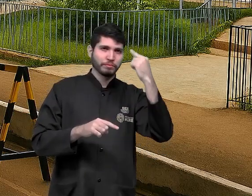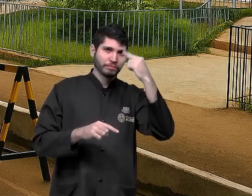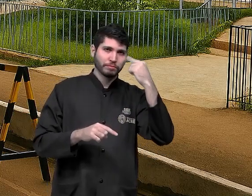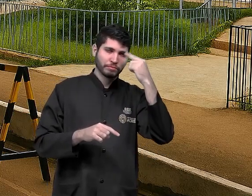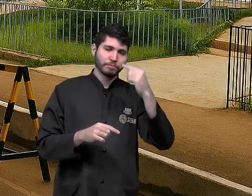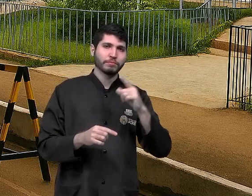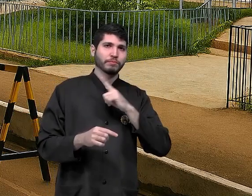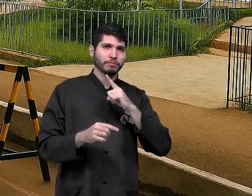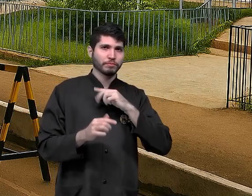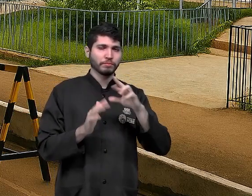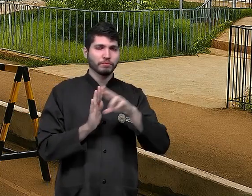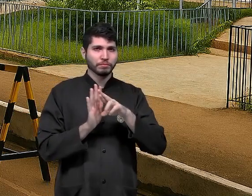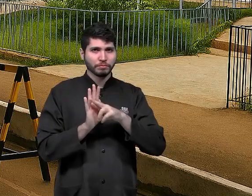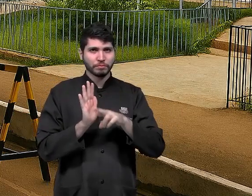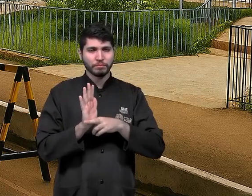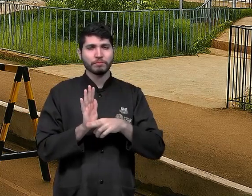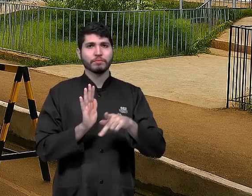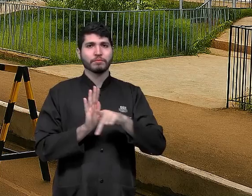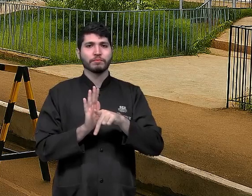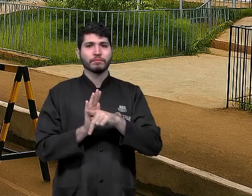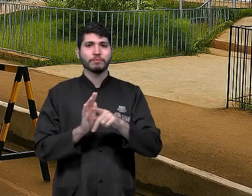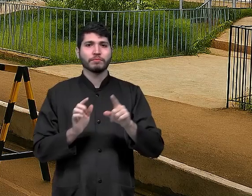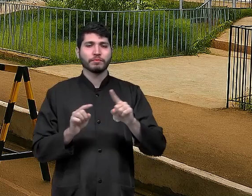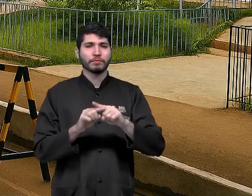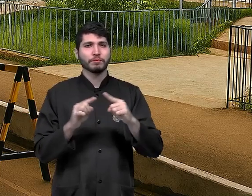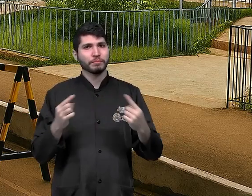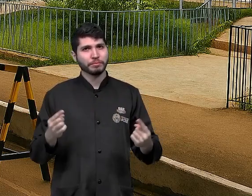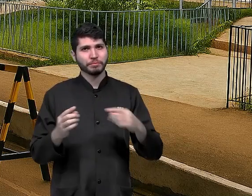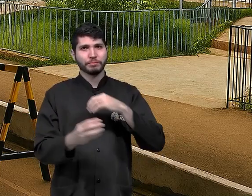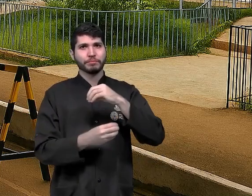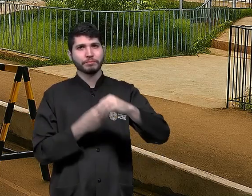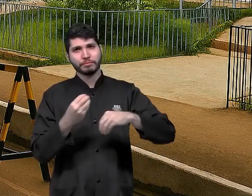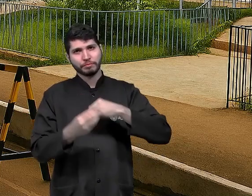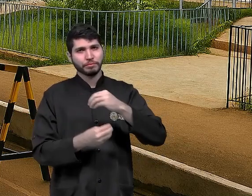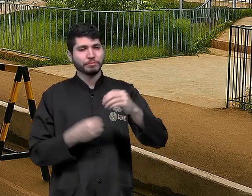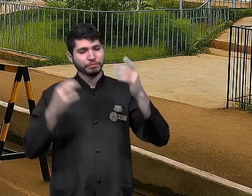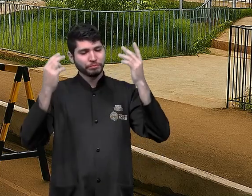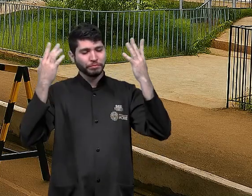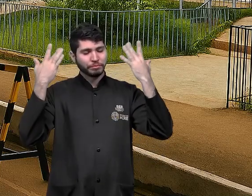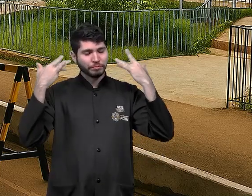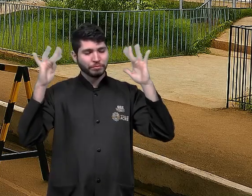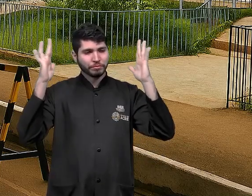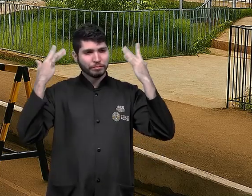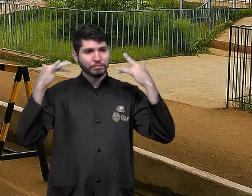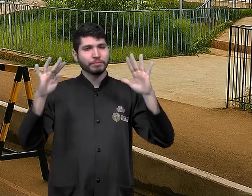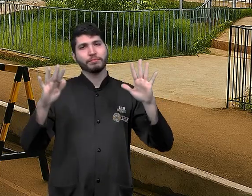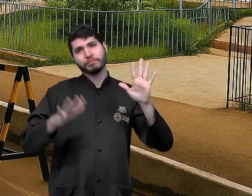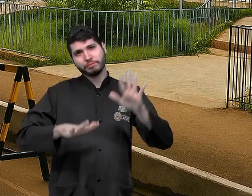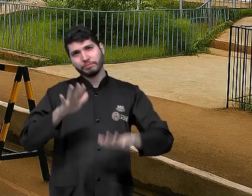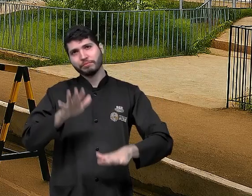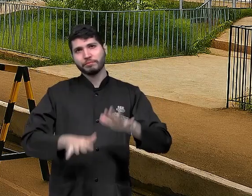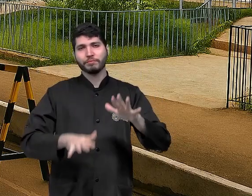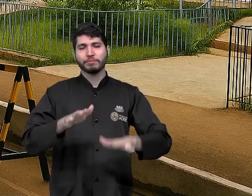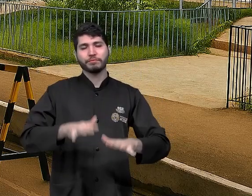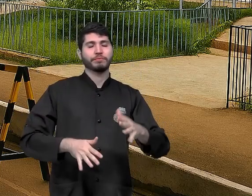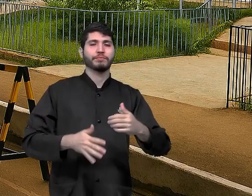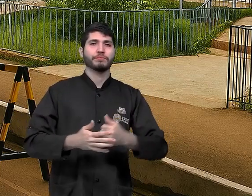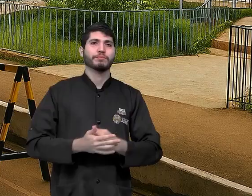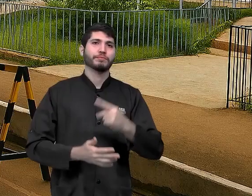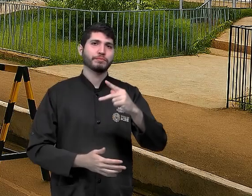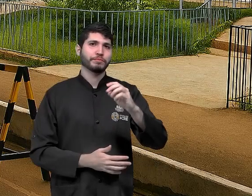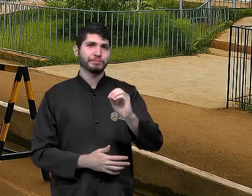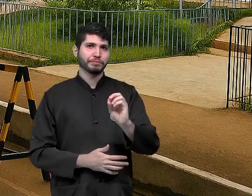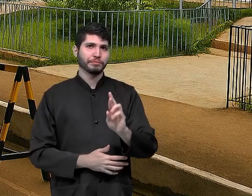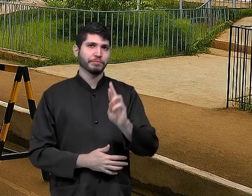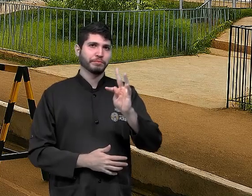Academia da Língua Espanhola, porém é uma mescla espontânea. Ela varia de acordo com o contexto. Então o portunhol, que ele